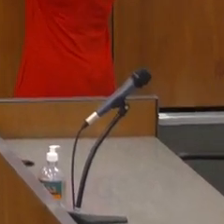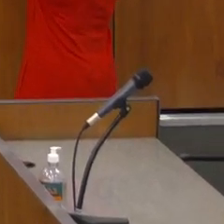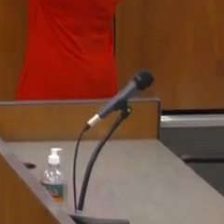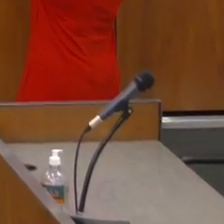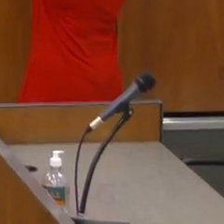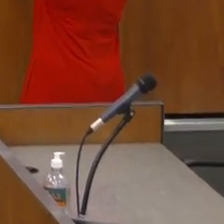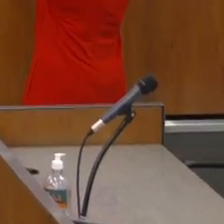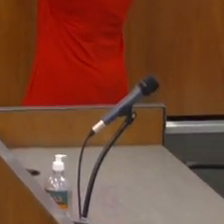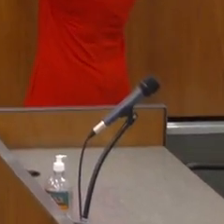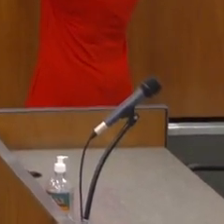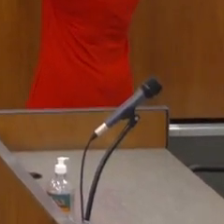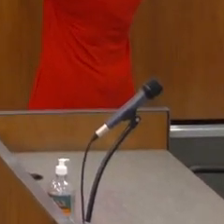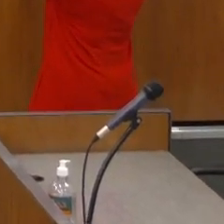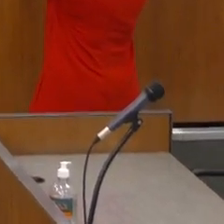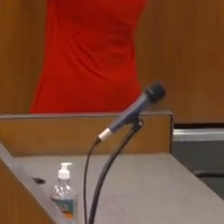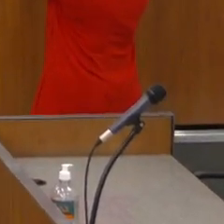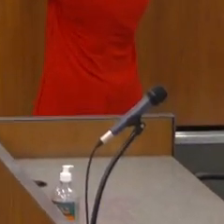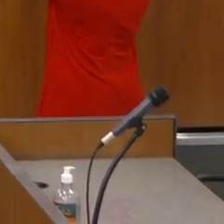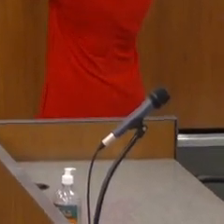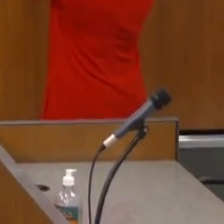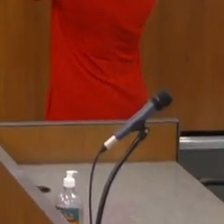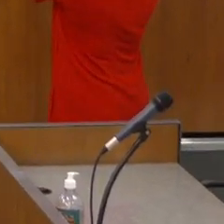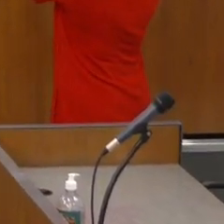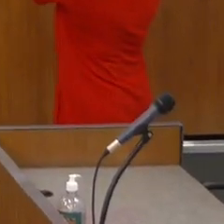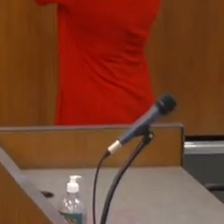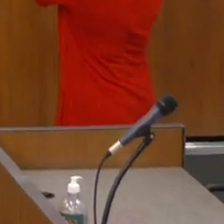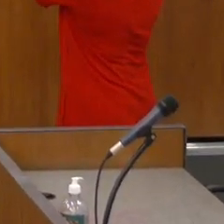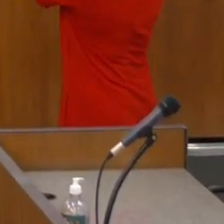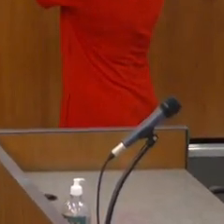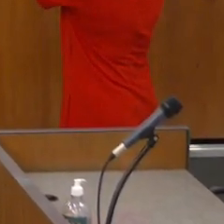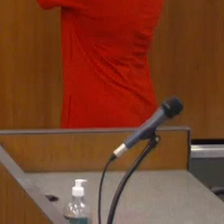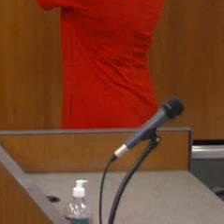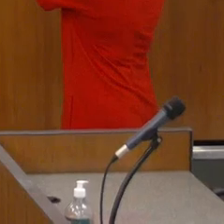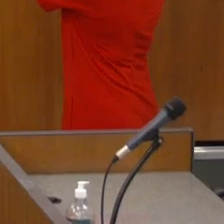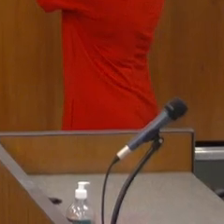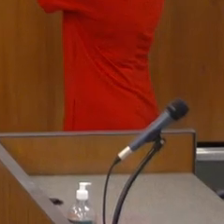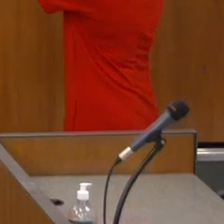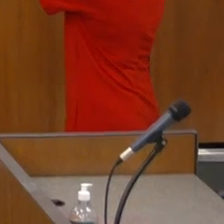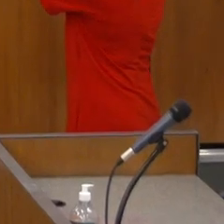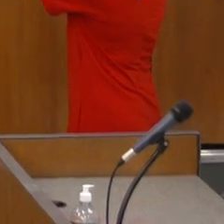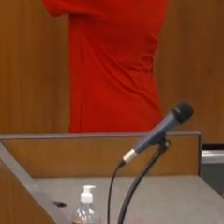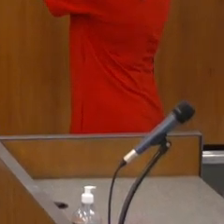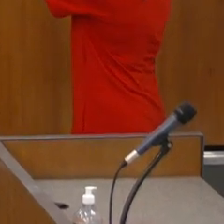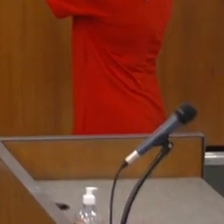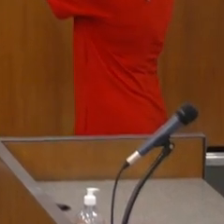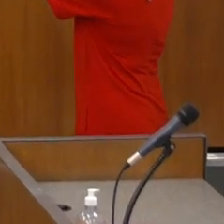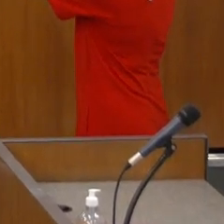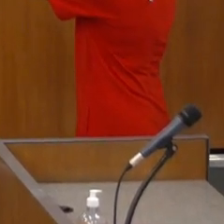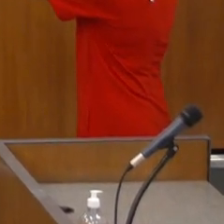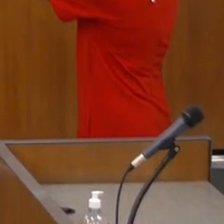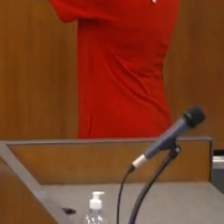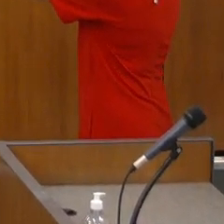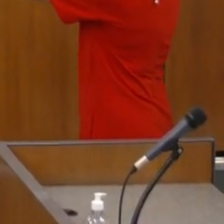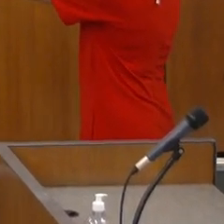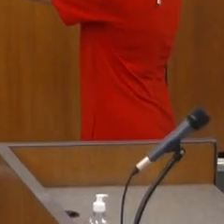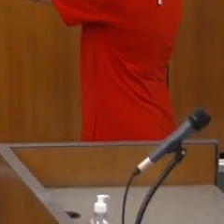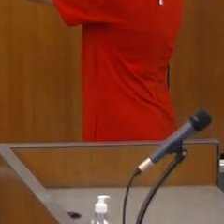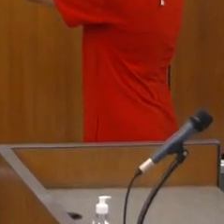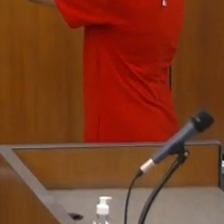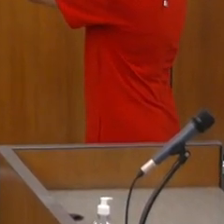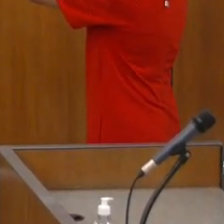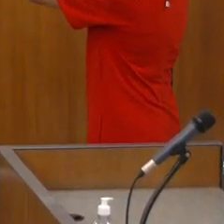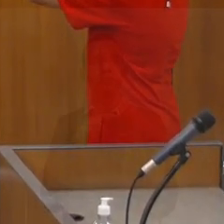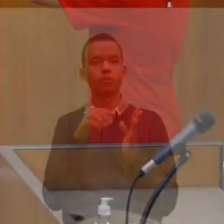terminal presidência informa que estão presentes os deputados Antônio Carlos Arantes nosso querido